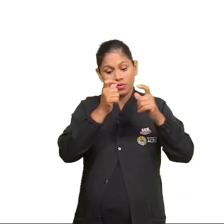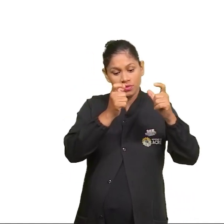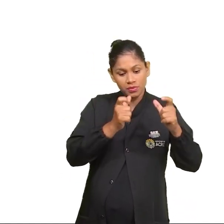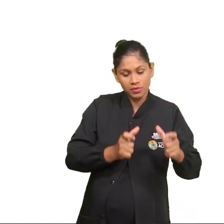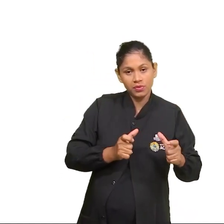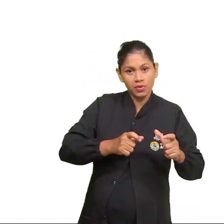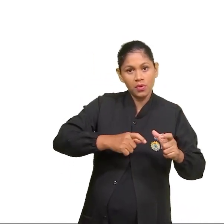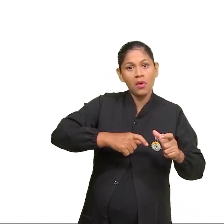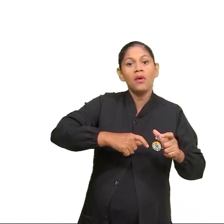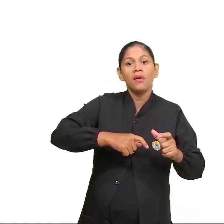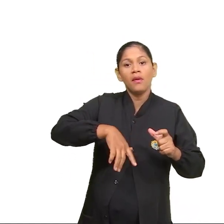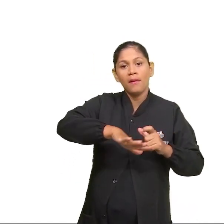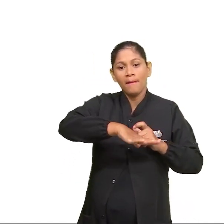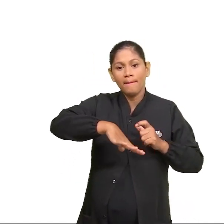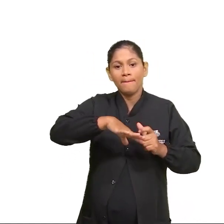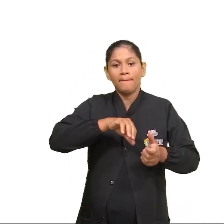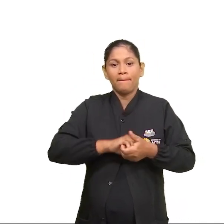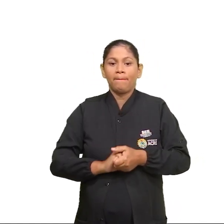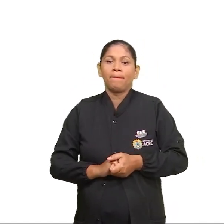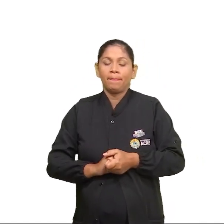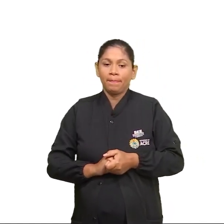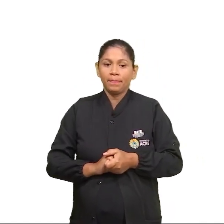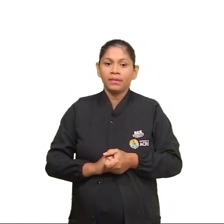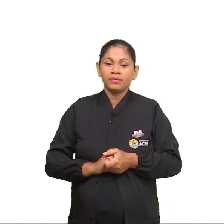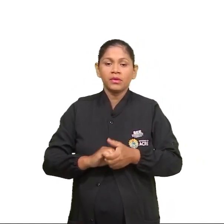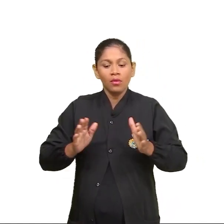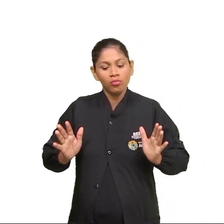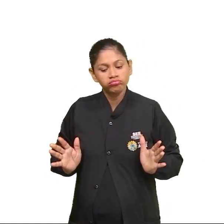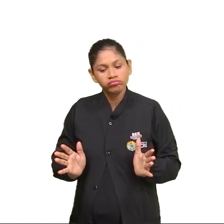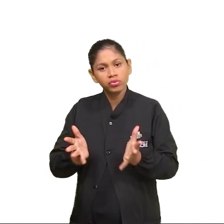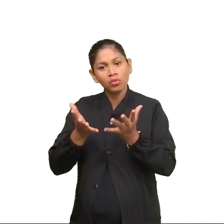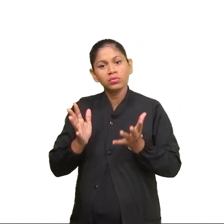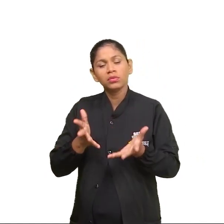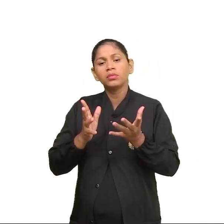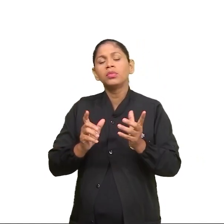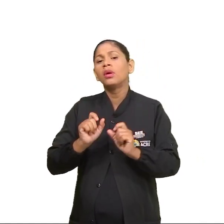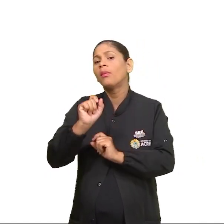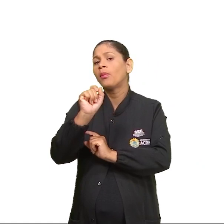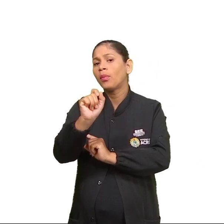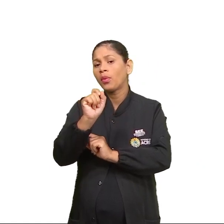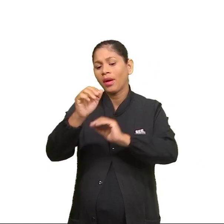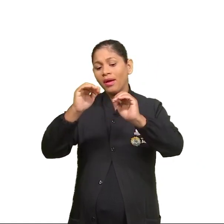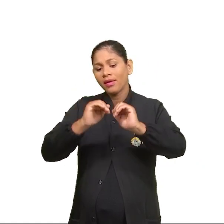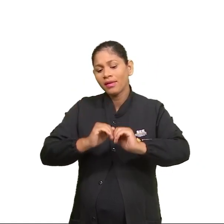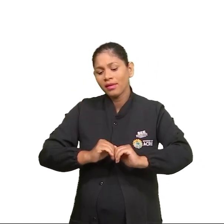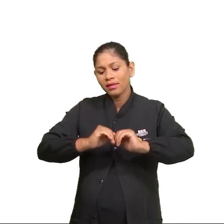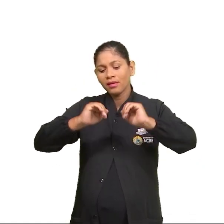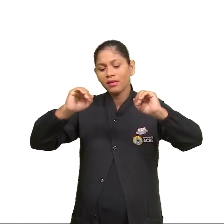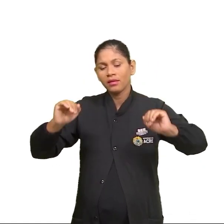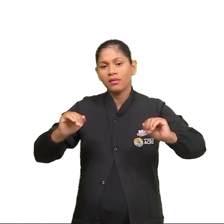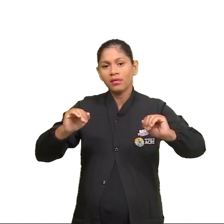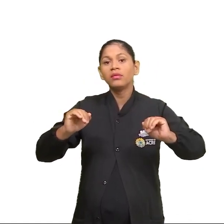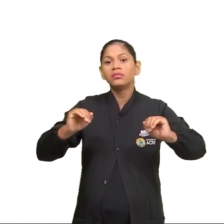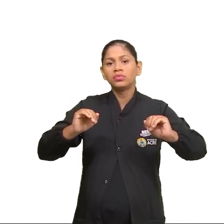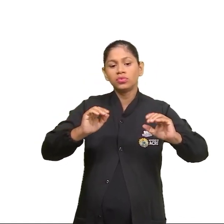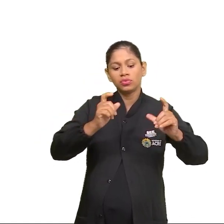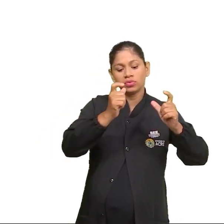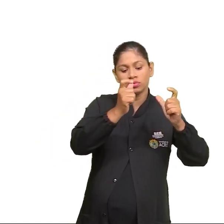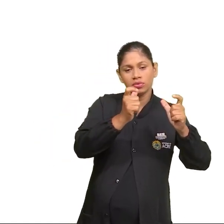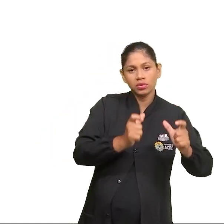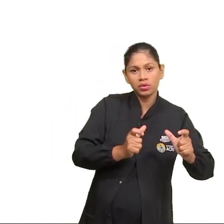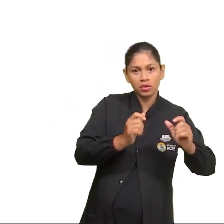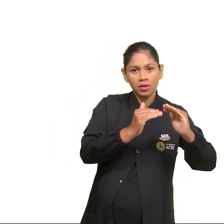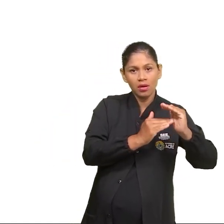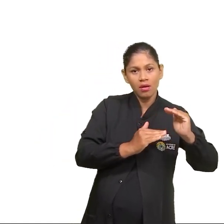salões mencionados contribuíram para o quê? Então essa separação entre o alto e o